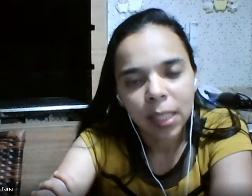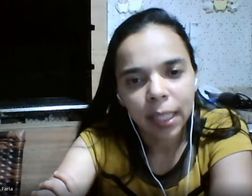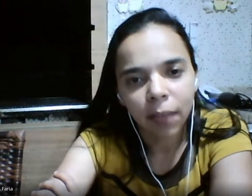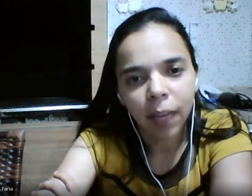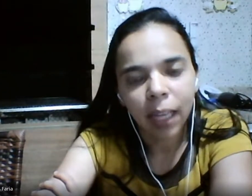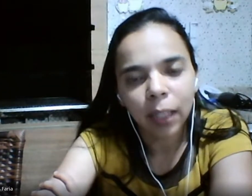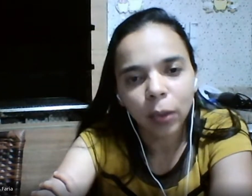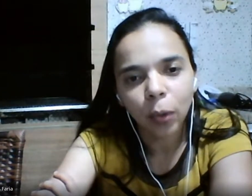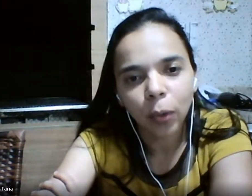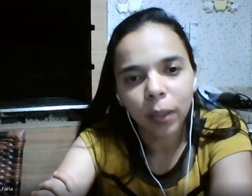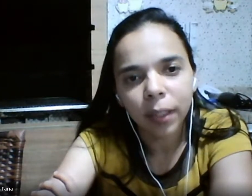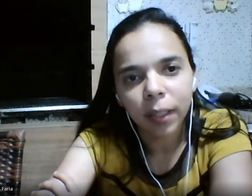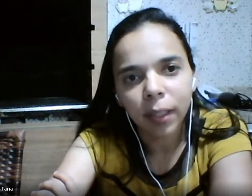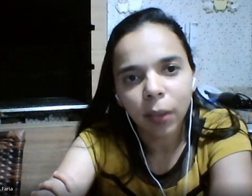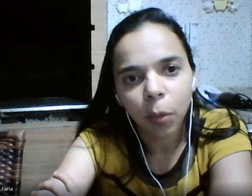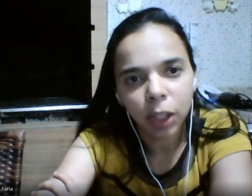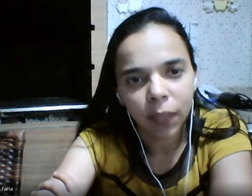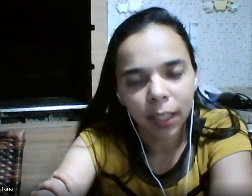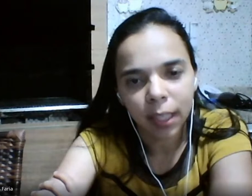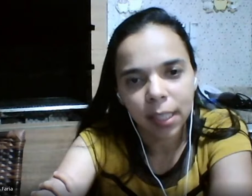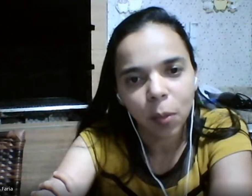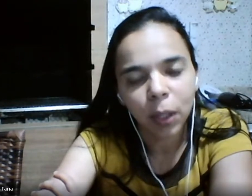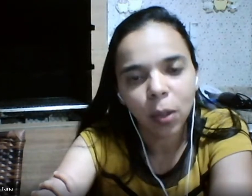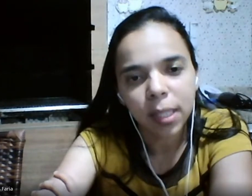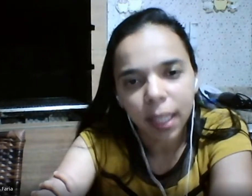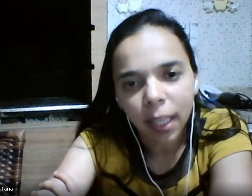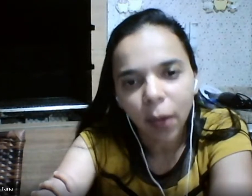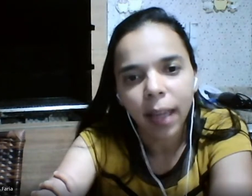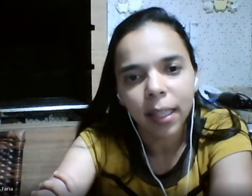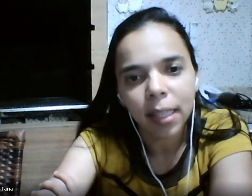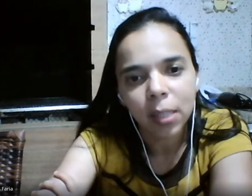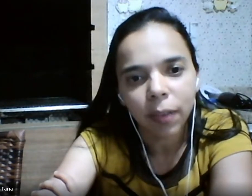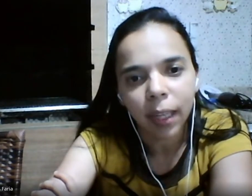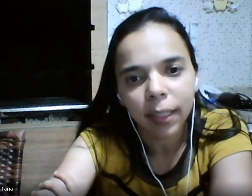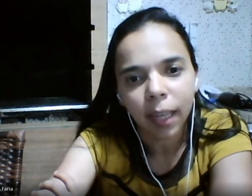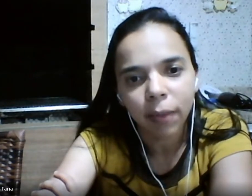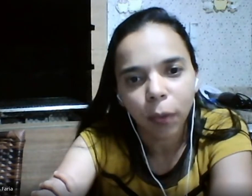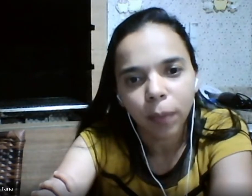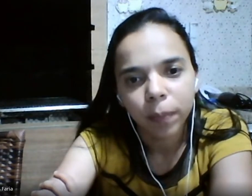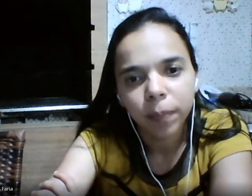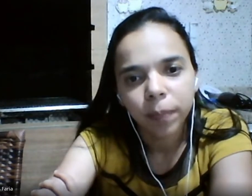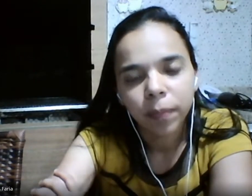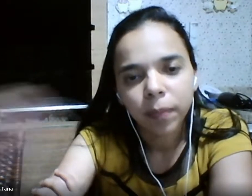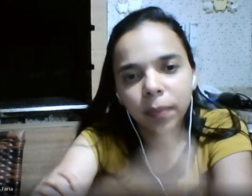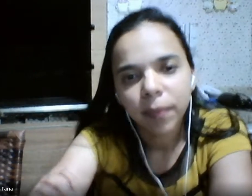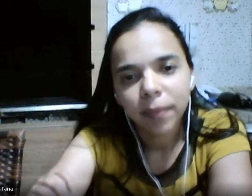Quando você estava falando que o objetivo era trazer uma noção, aí a sua fala travou.